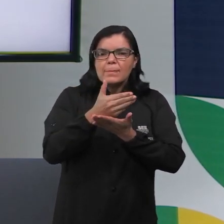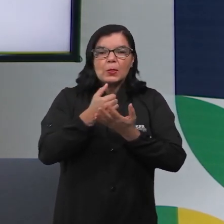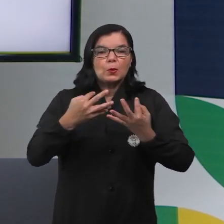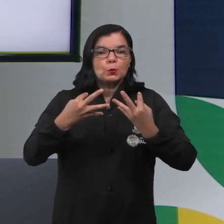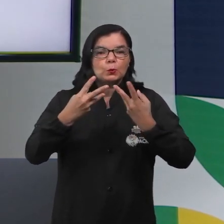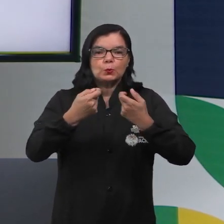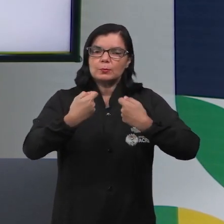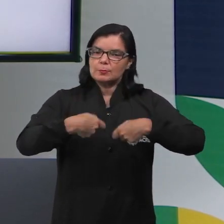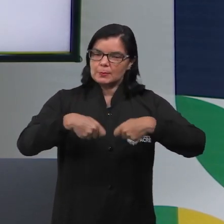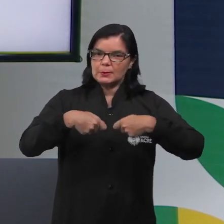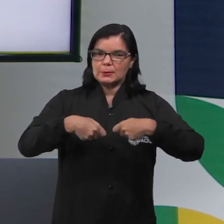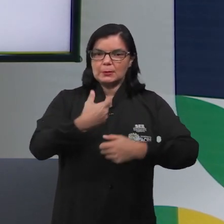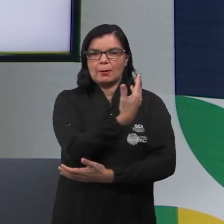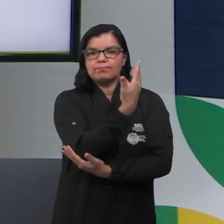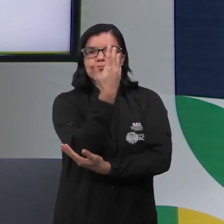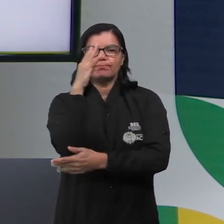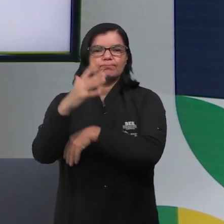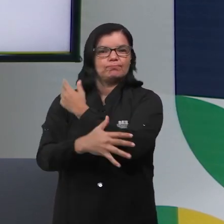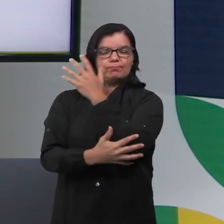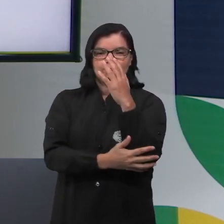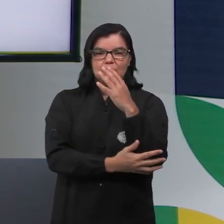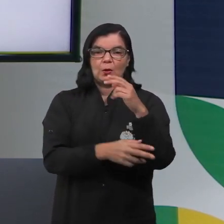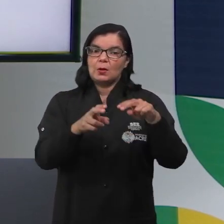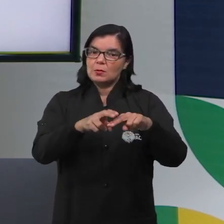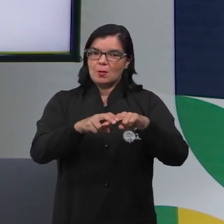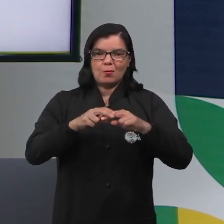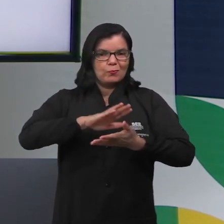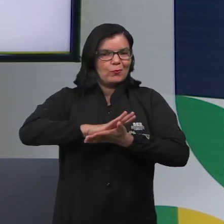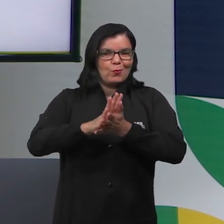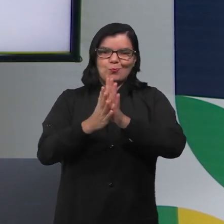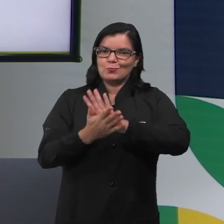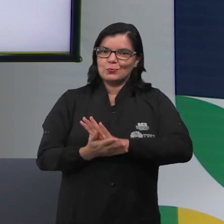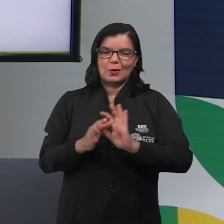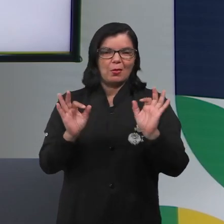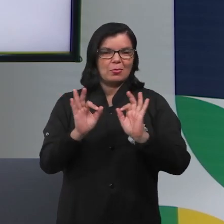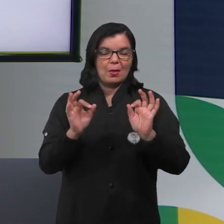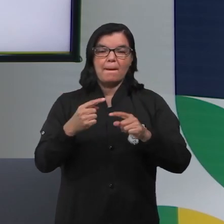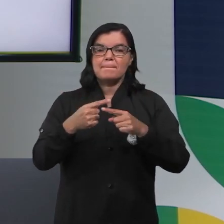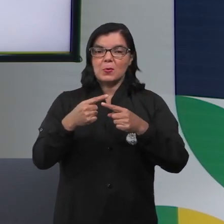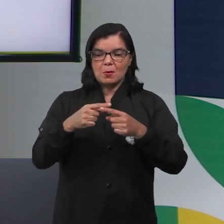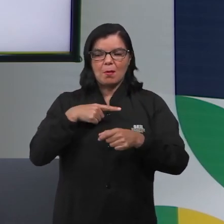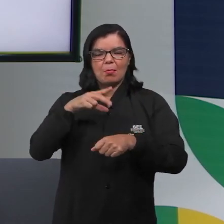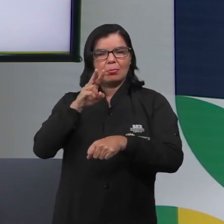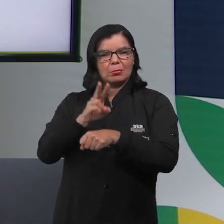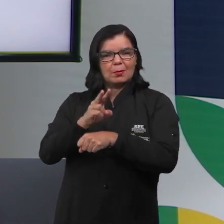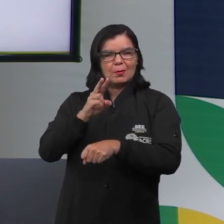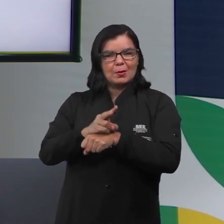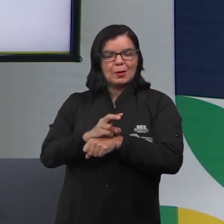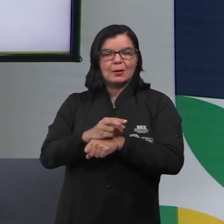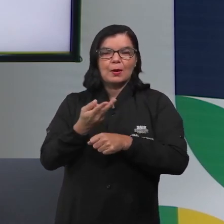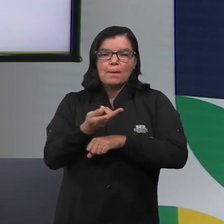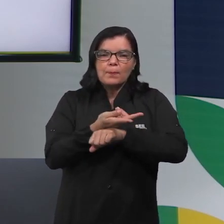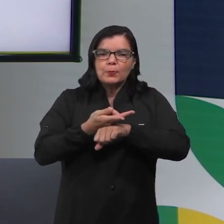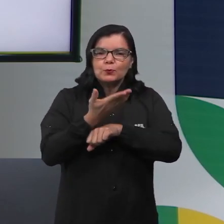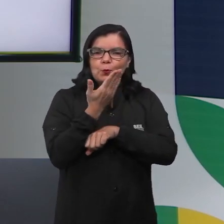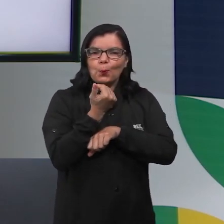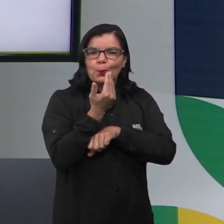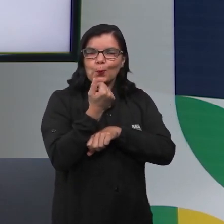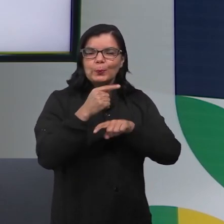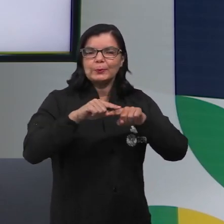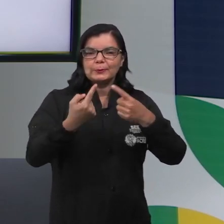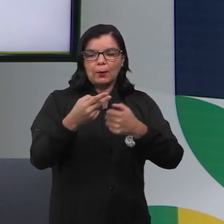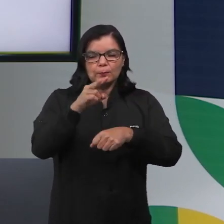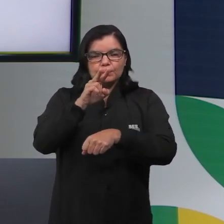floresta. Então eles não vão destruir o meio deles, porque é o meio que eles tiram seu sustento. Então manter